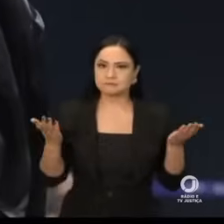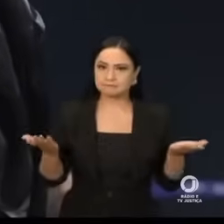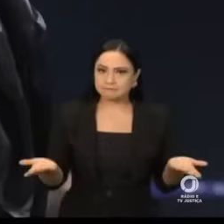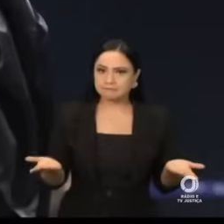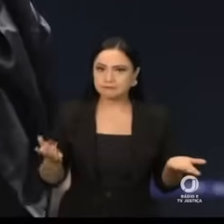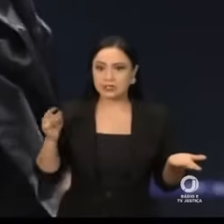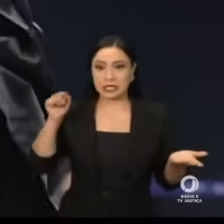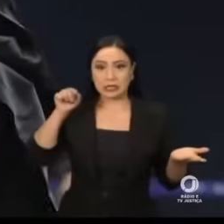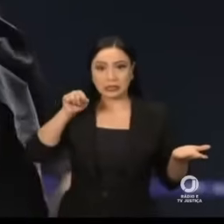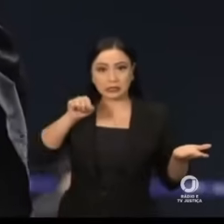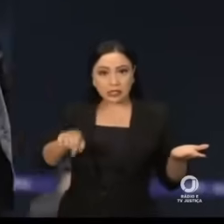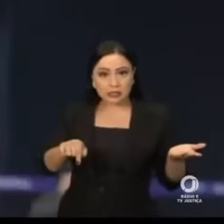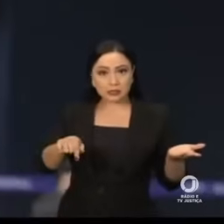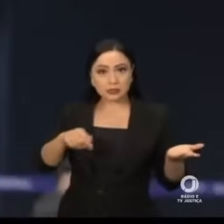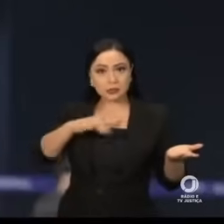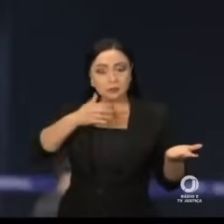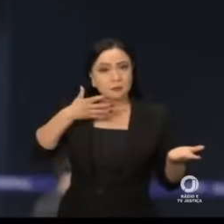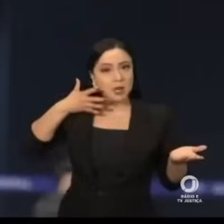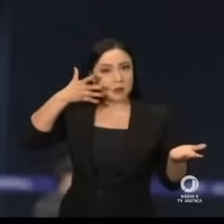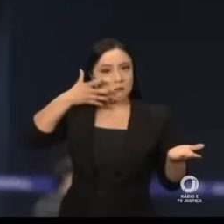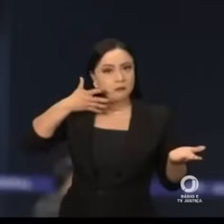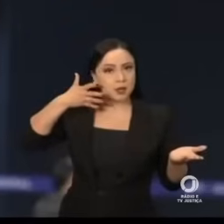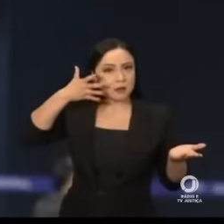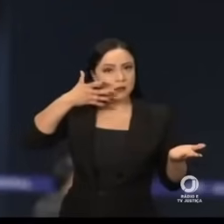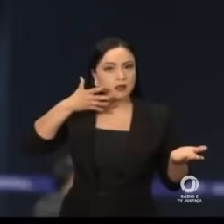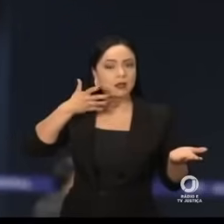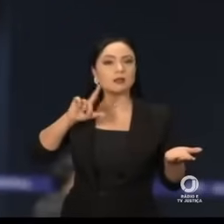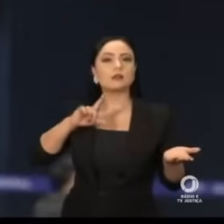Nessa peça há